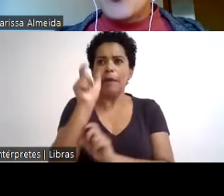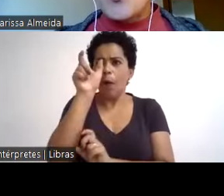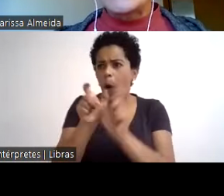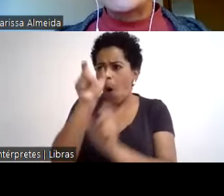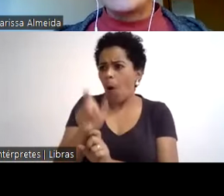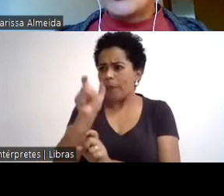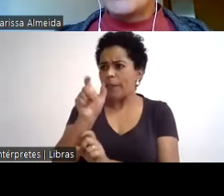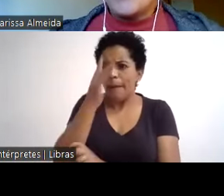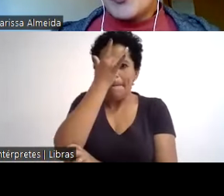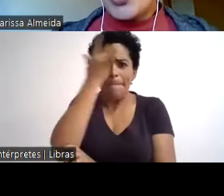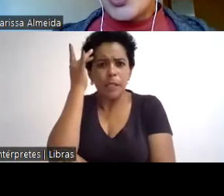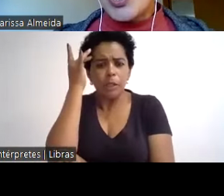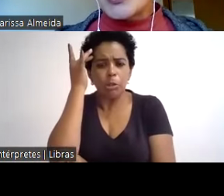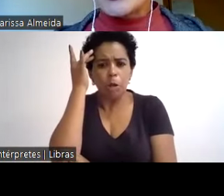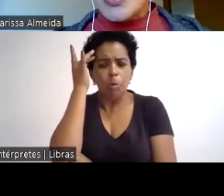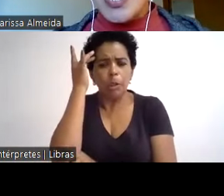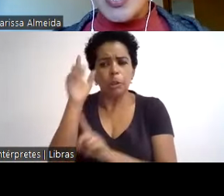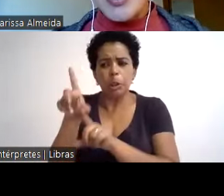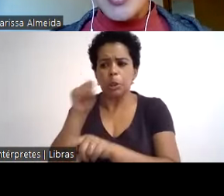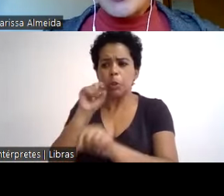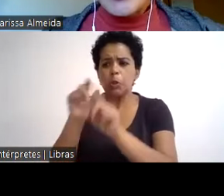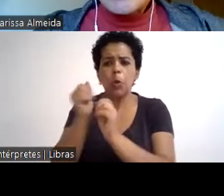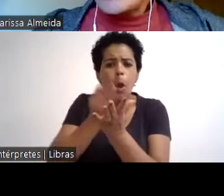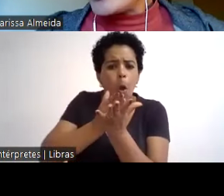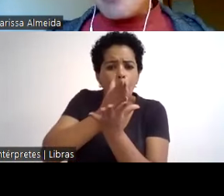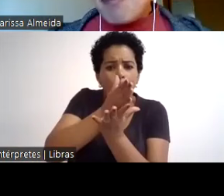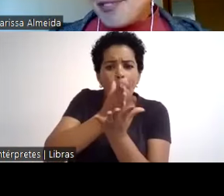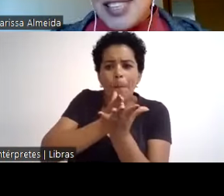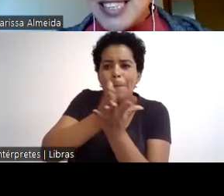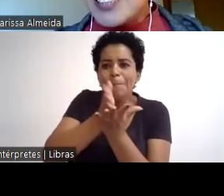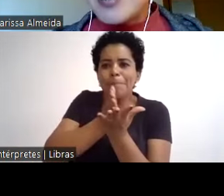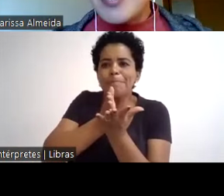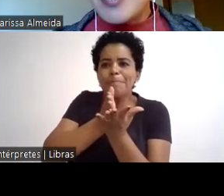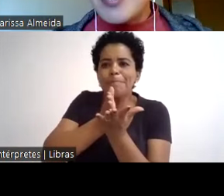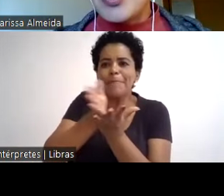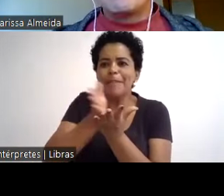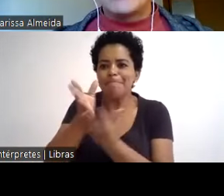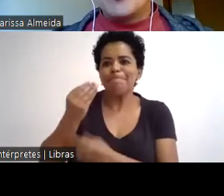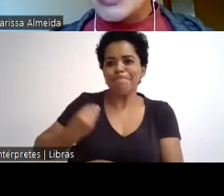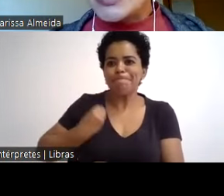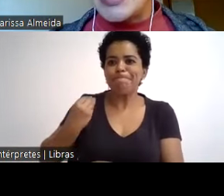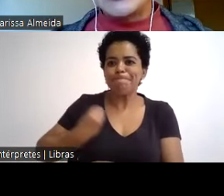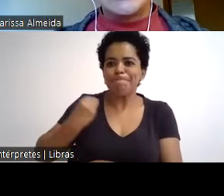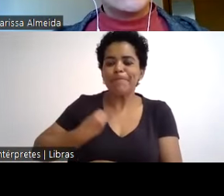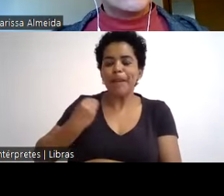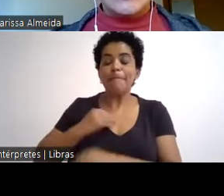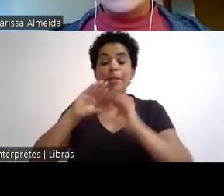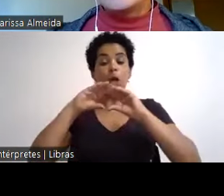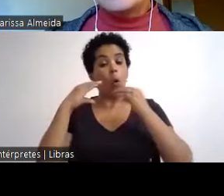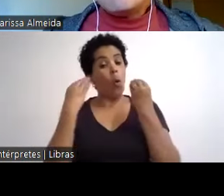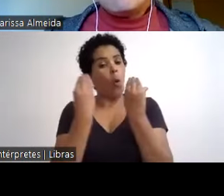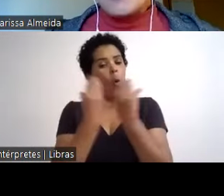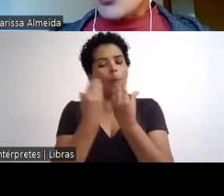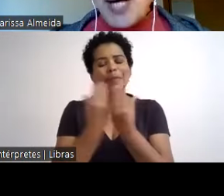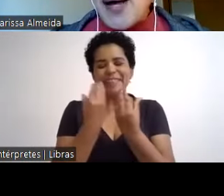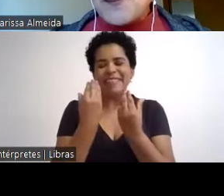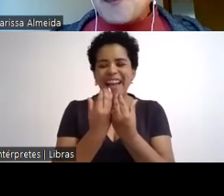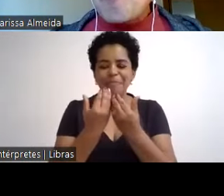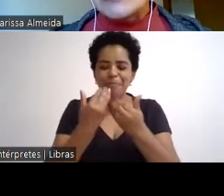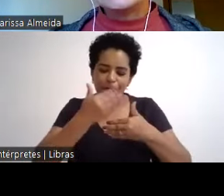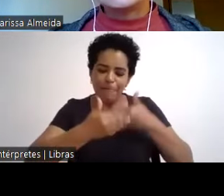decidam quais são os rumos que a nossa vida, né, nossa vida comunitária, né, vai